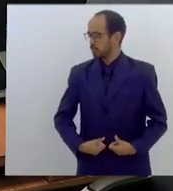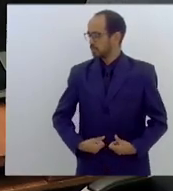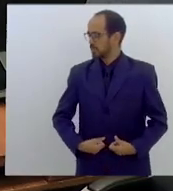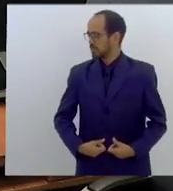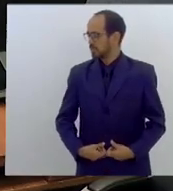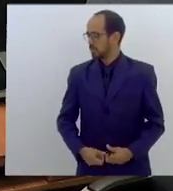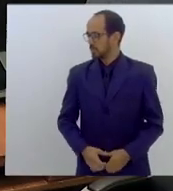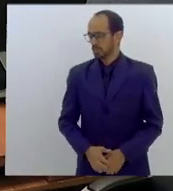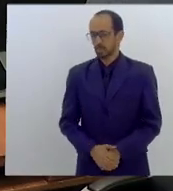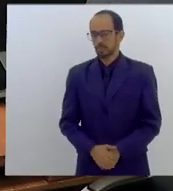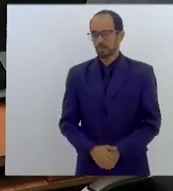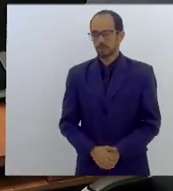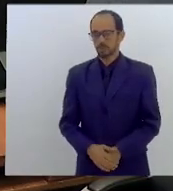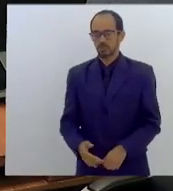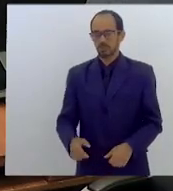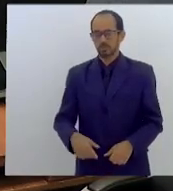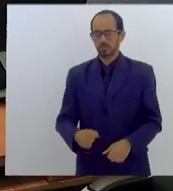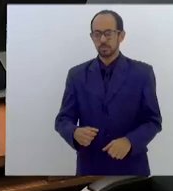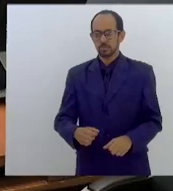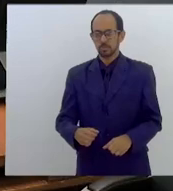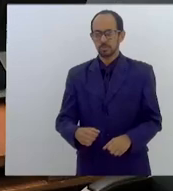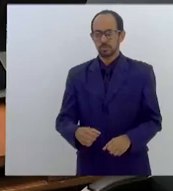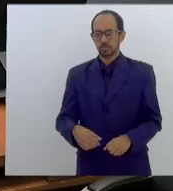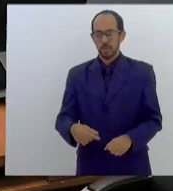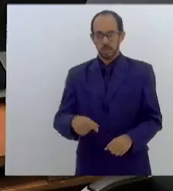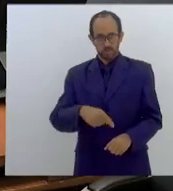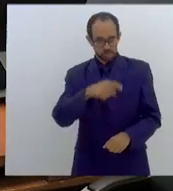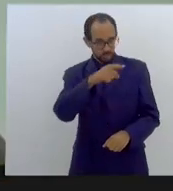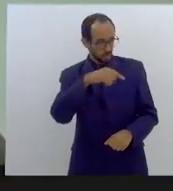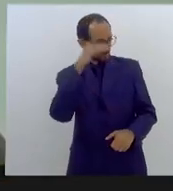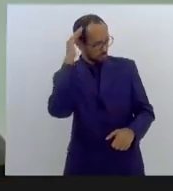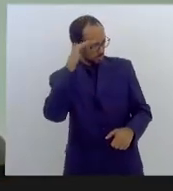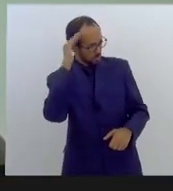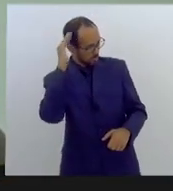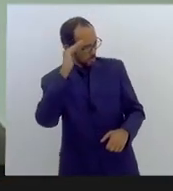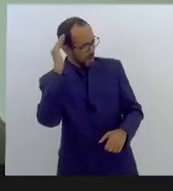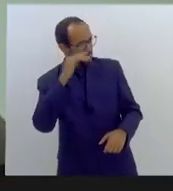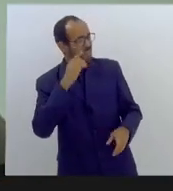Subtenente, estou achando que Vossa Excelência renovou a tinta, hein?